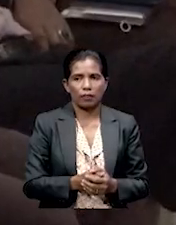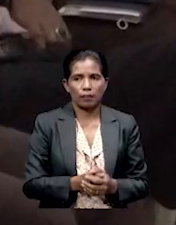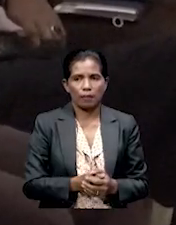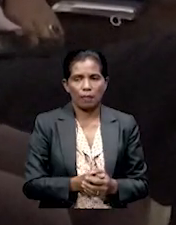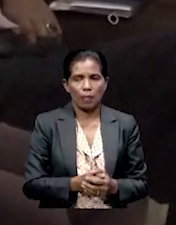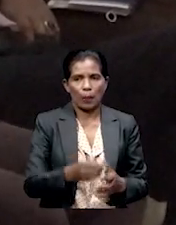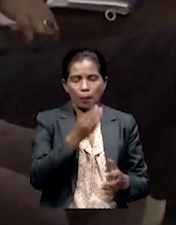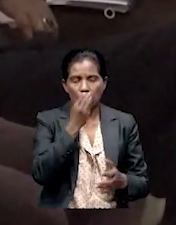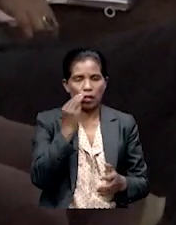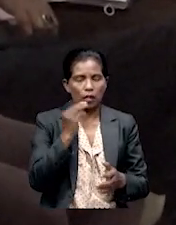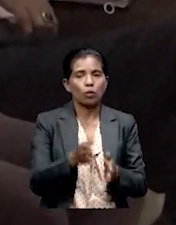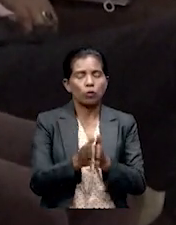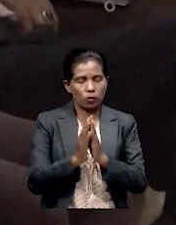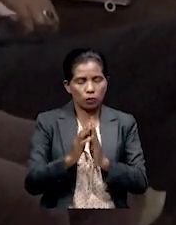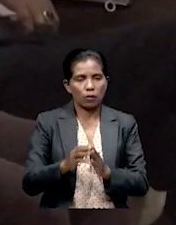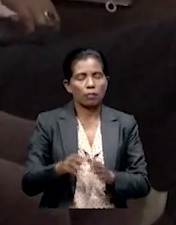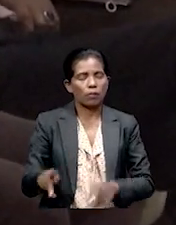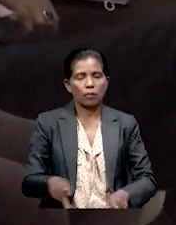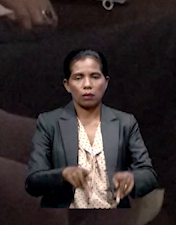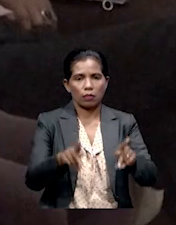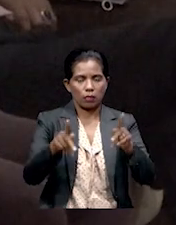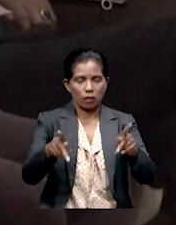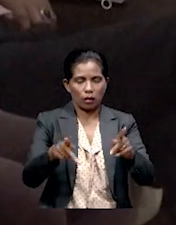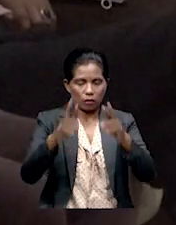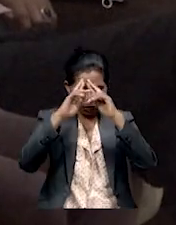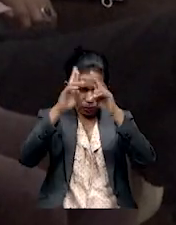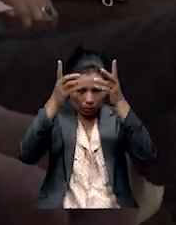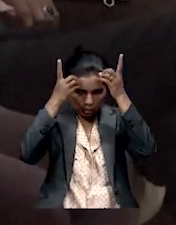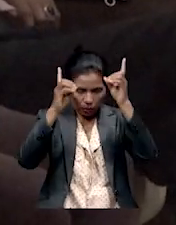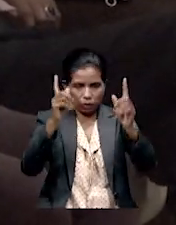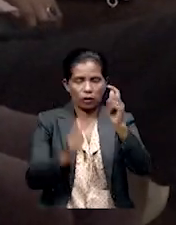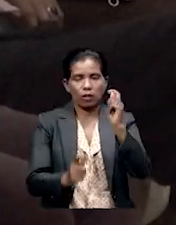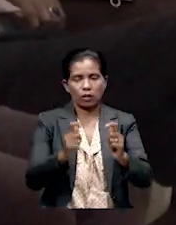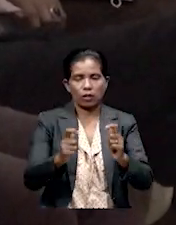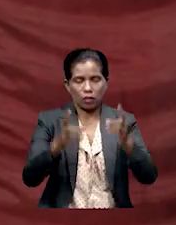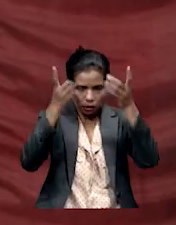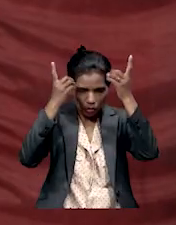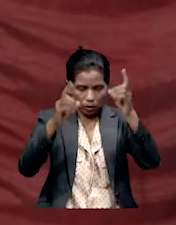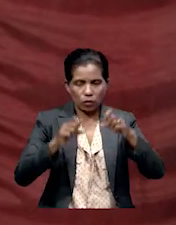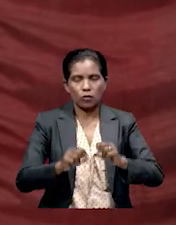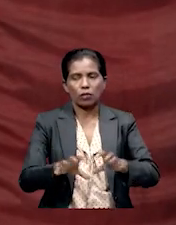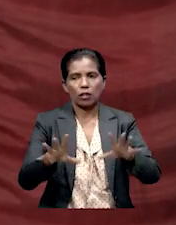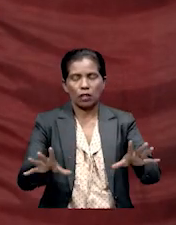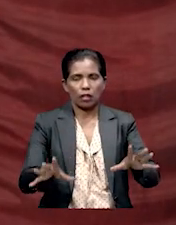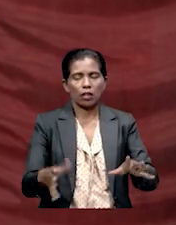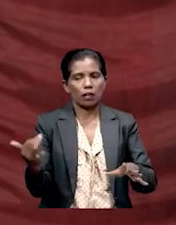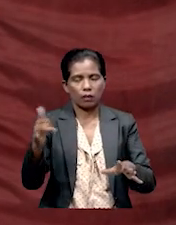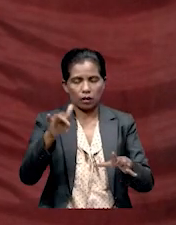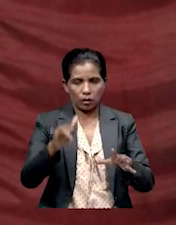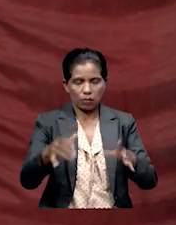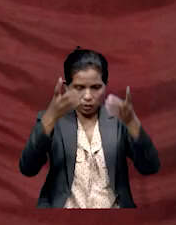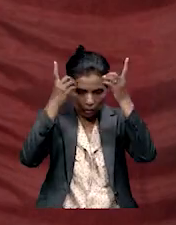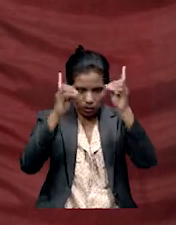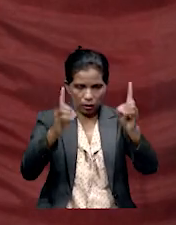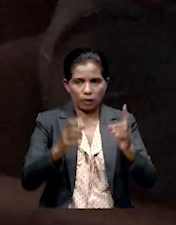Maria Alkatiri husuba publiku atu respeita decisão tribunal, no decisão ne husi kela ba parte competente hori decidi. Maria Alkatiri